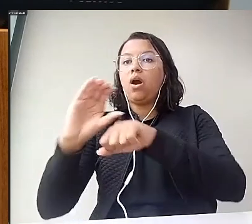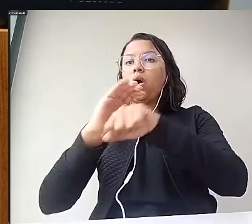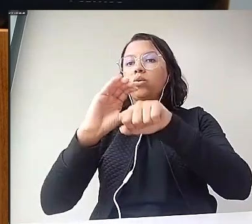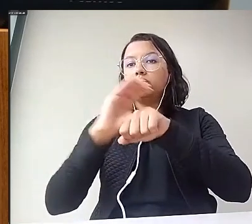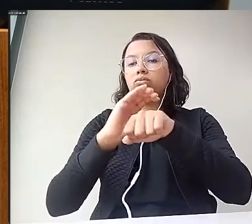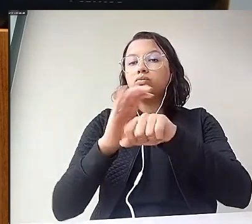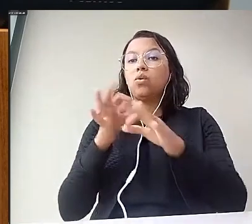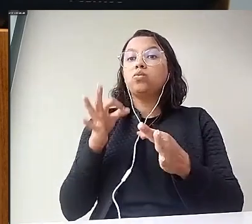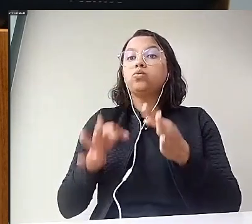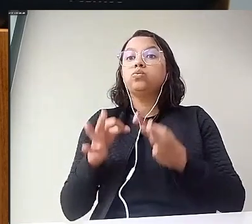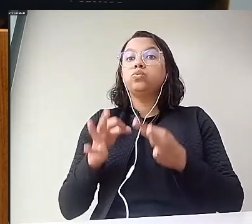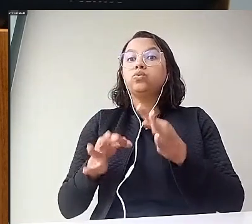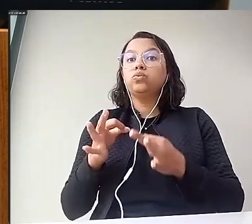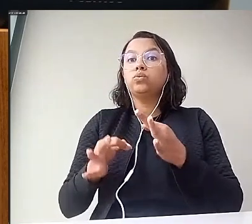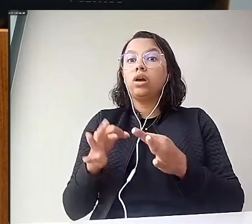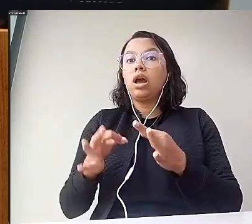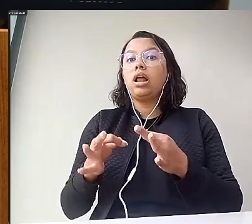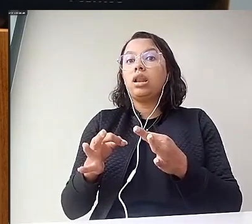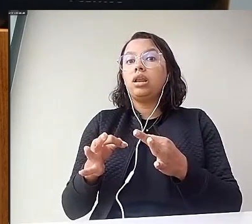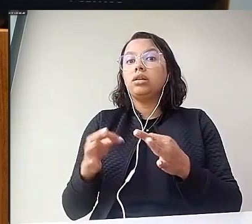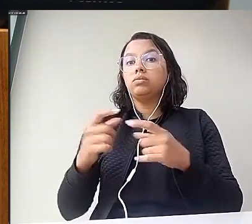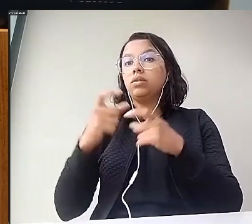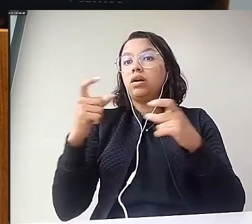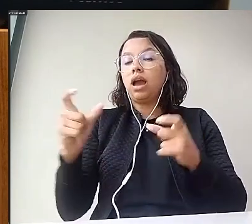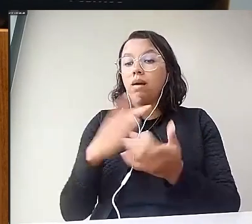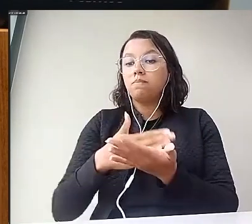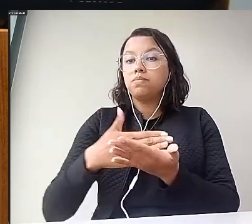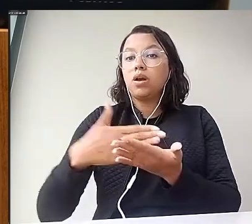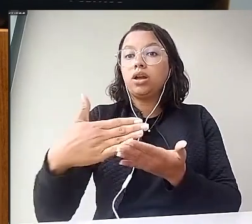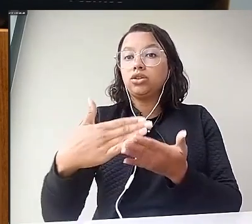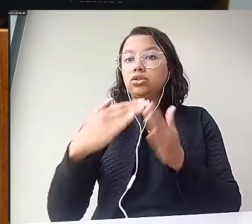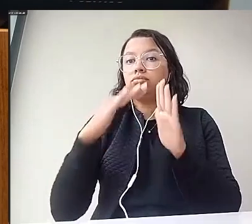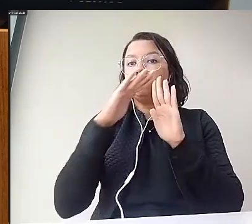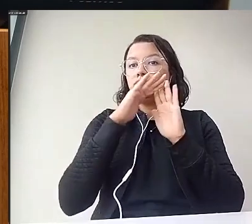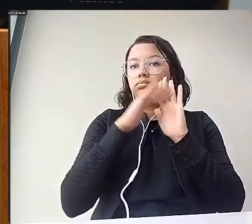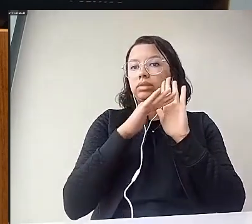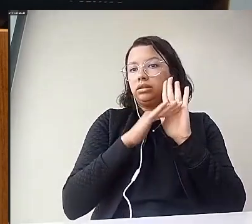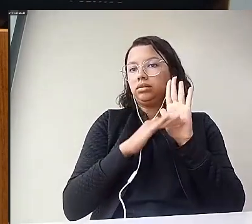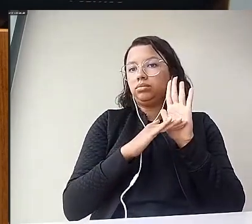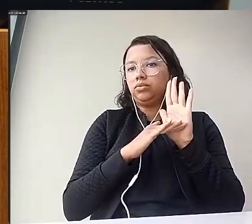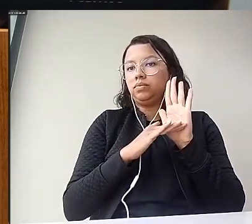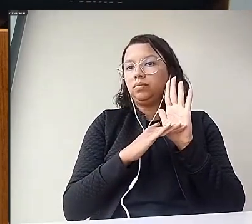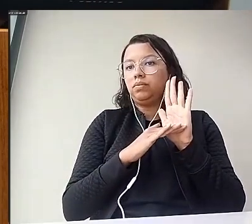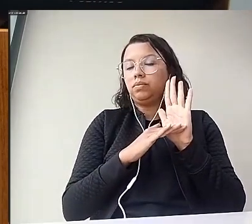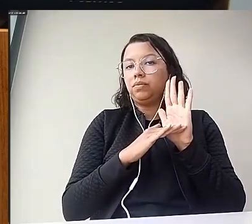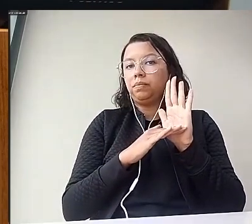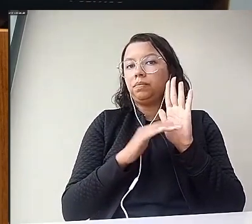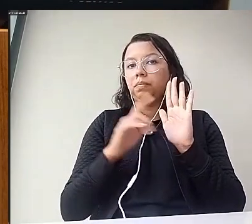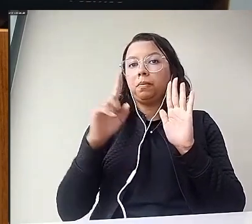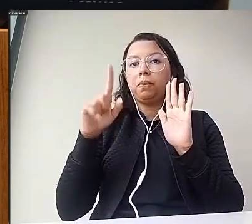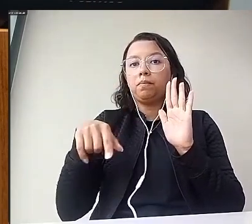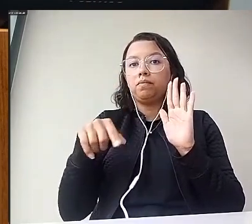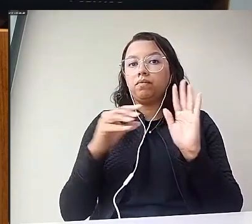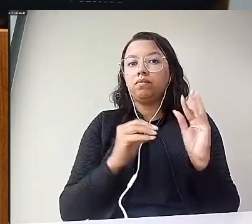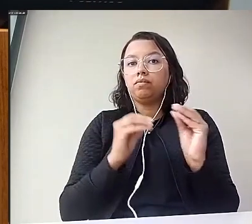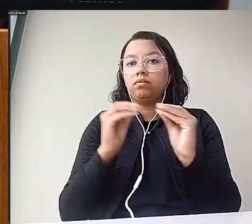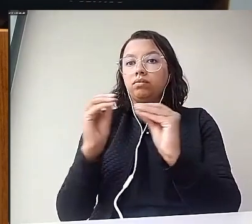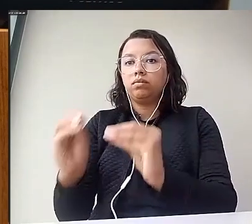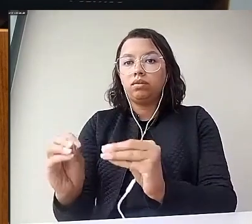julgamento, muitas vezes, a partir de princípios, não é? Que serviriam para dar unidade da